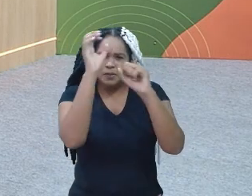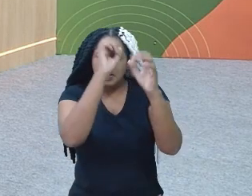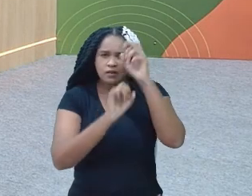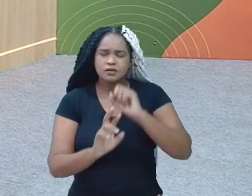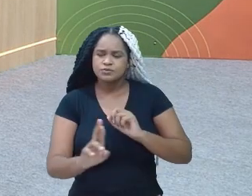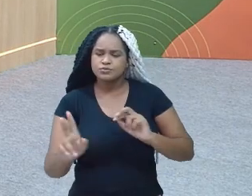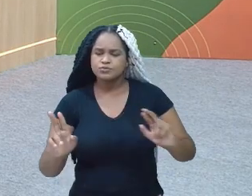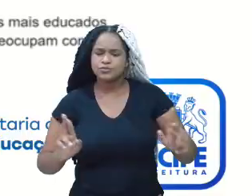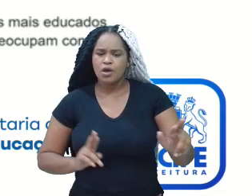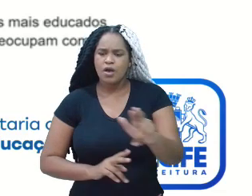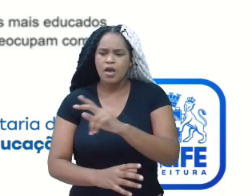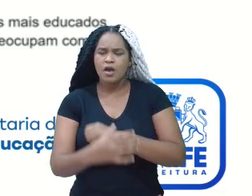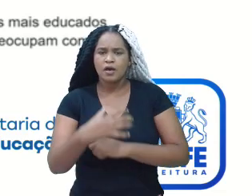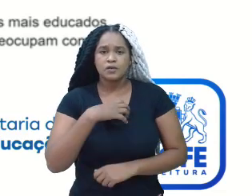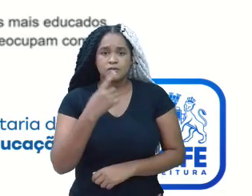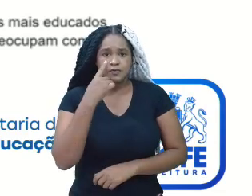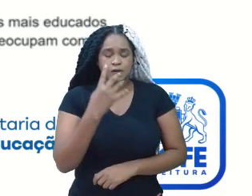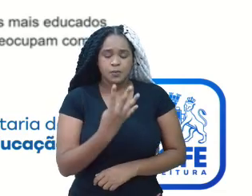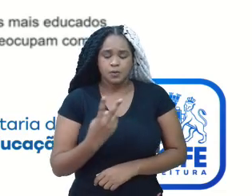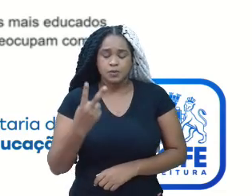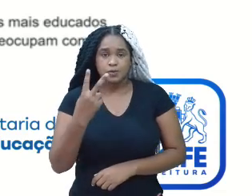diferenças. Com